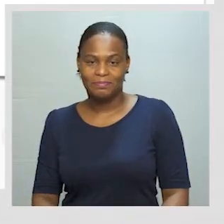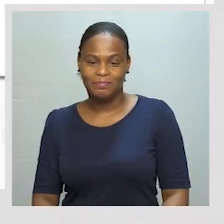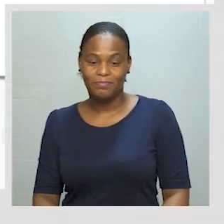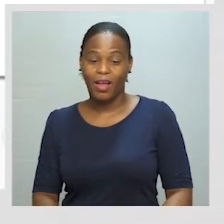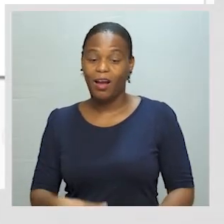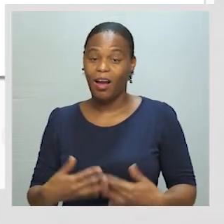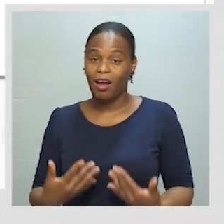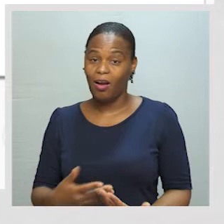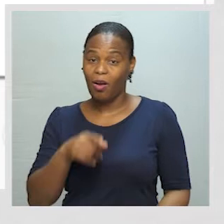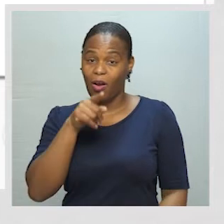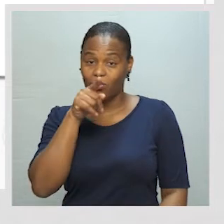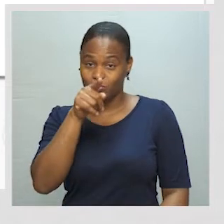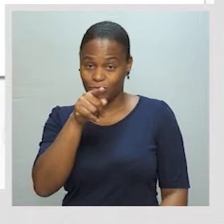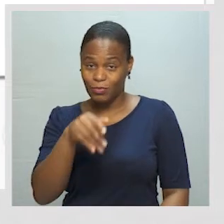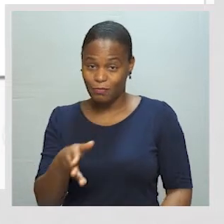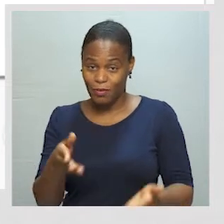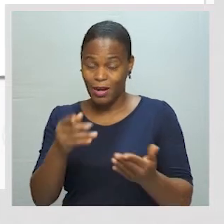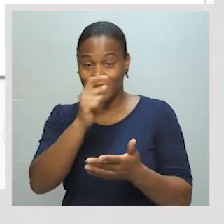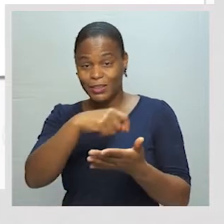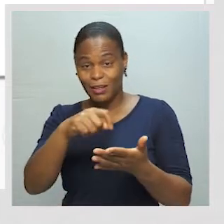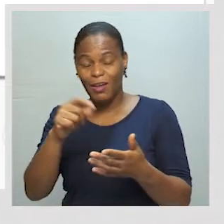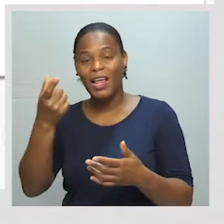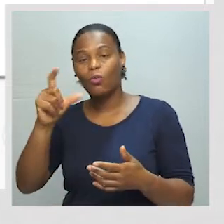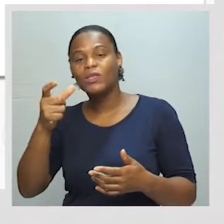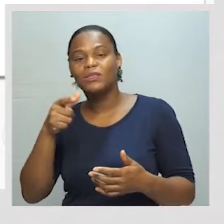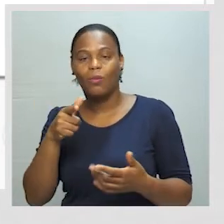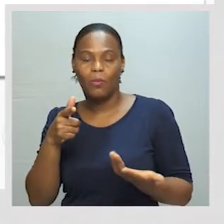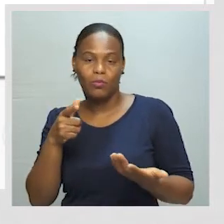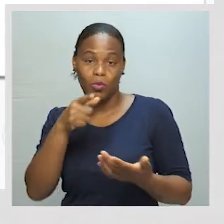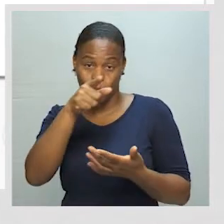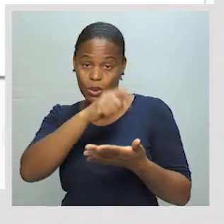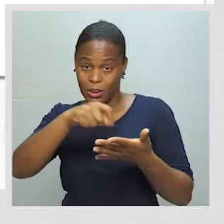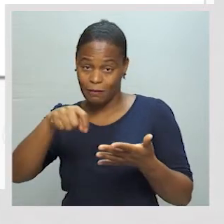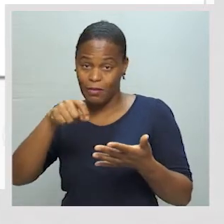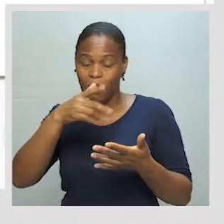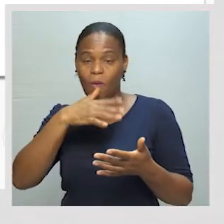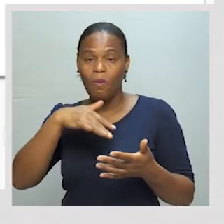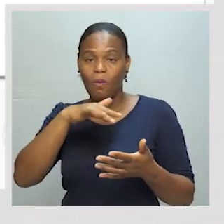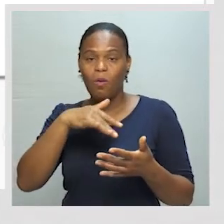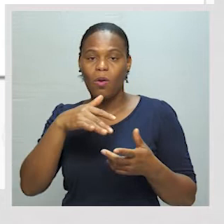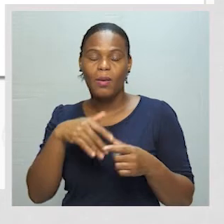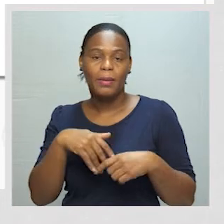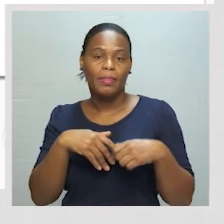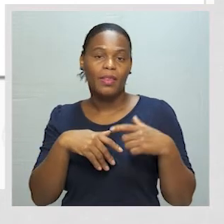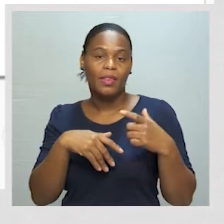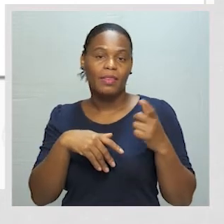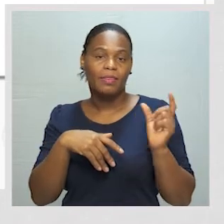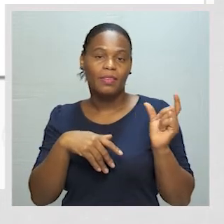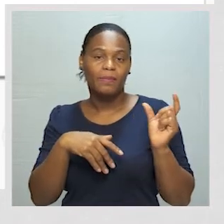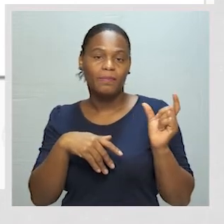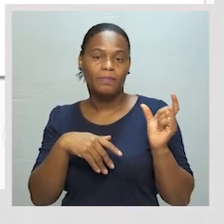vão escrever uma equação onde os termos do